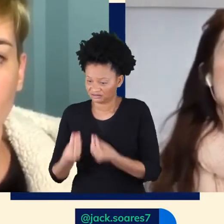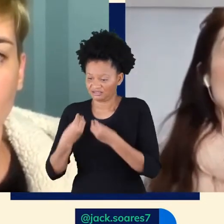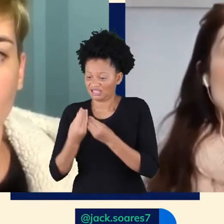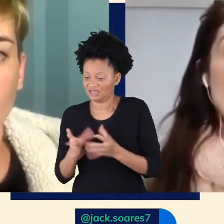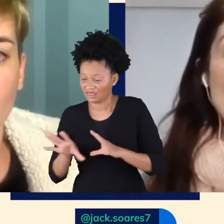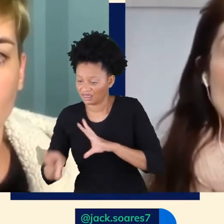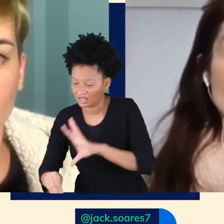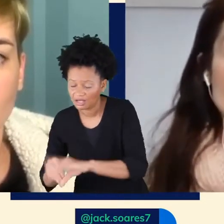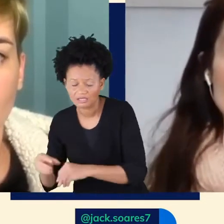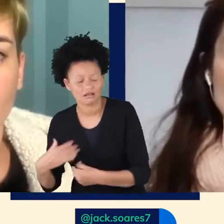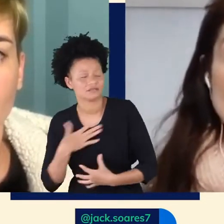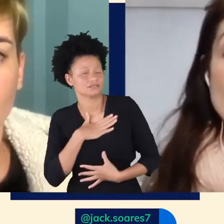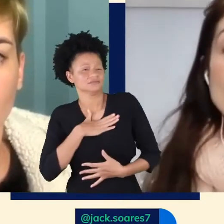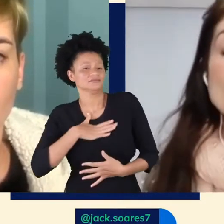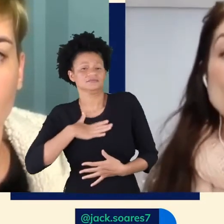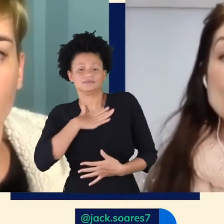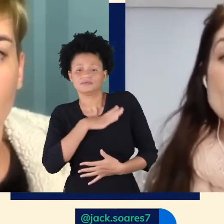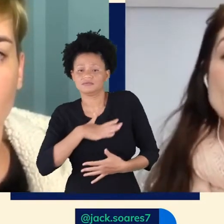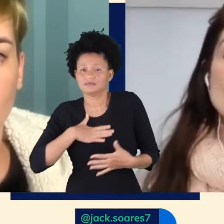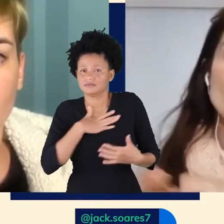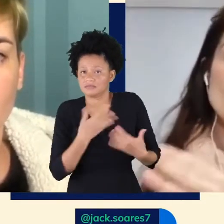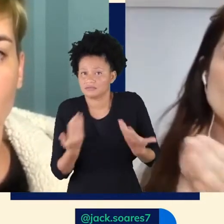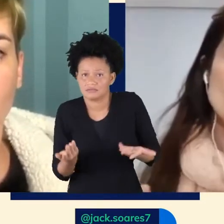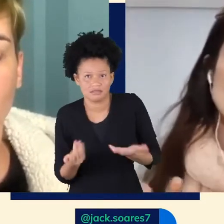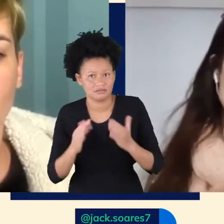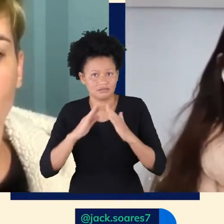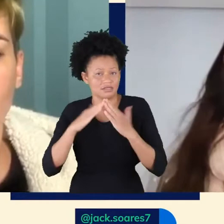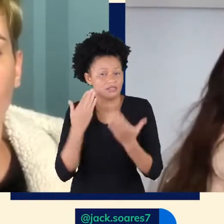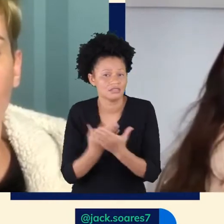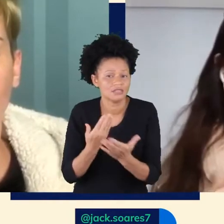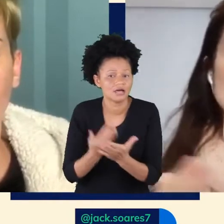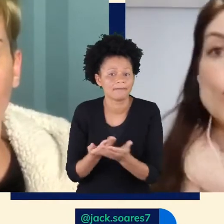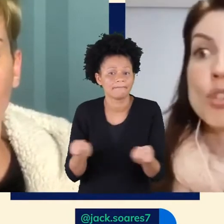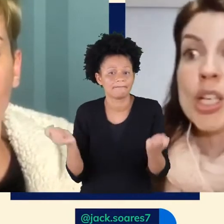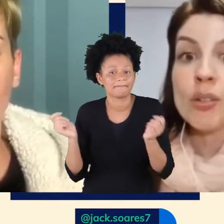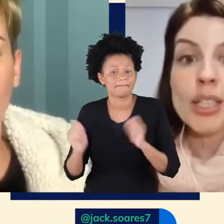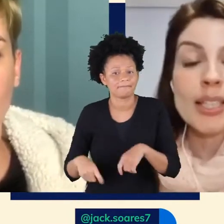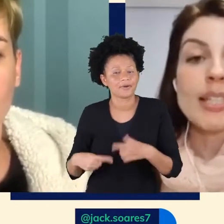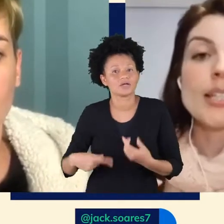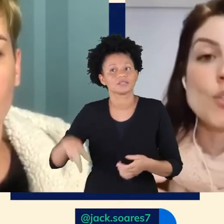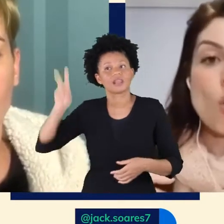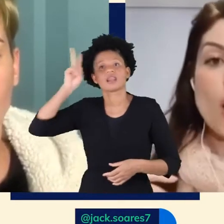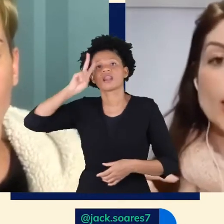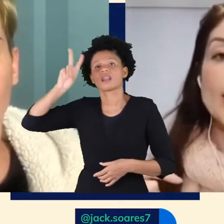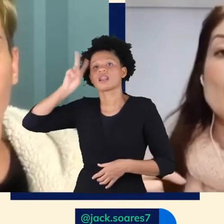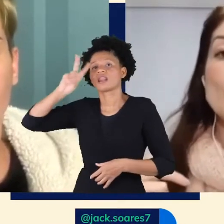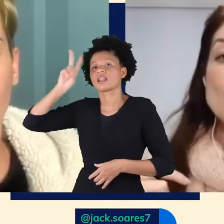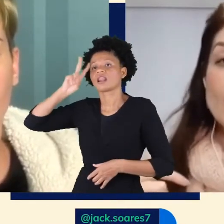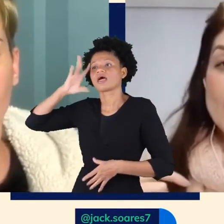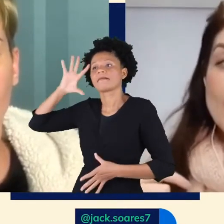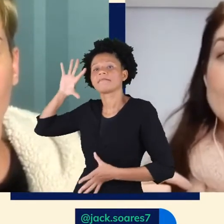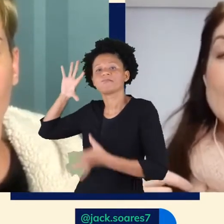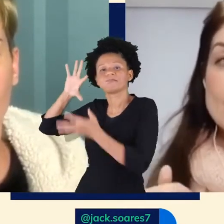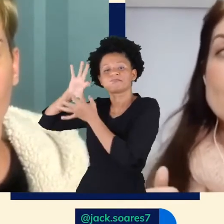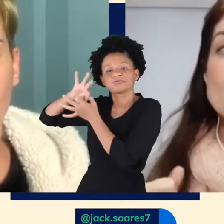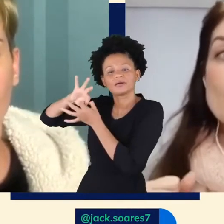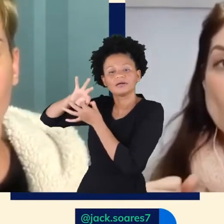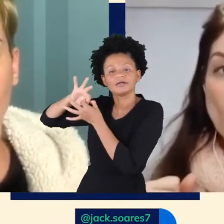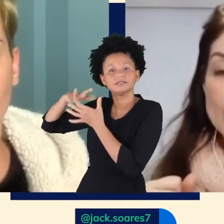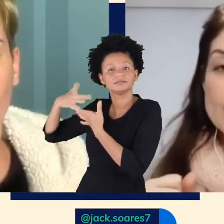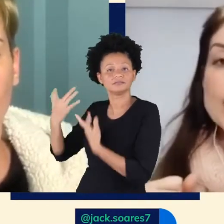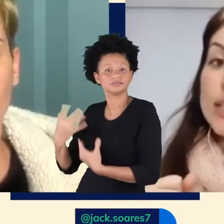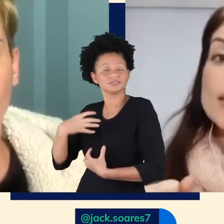nela, faz ela sentir prazer, muitas vezes em outros momentos do dia, quando ela está na escola, ela pode até ter